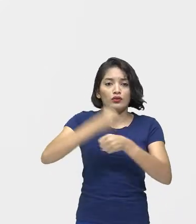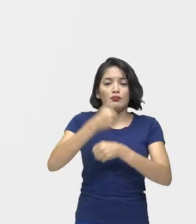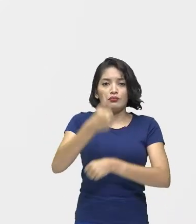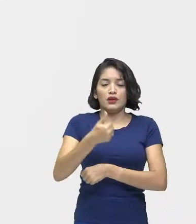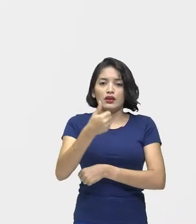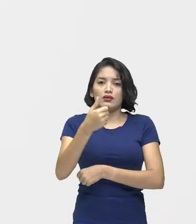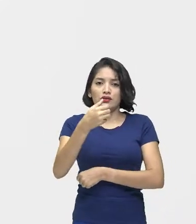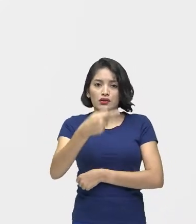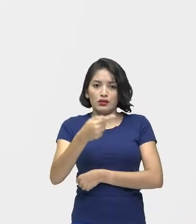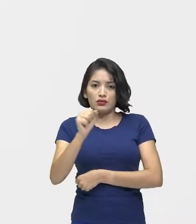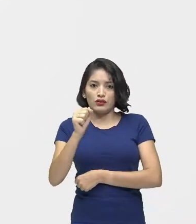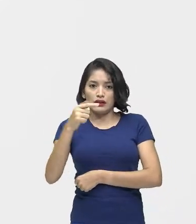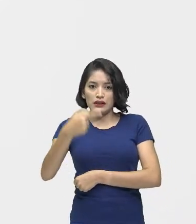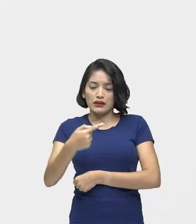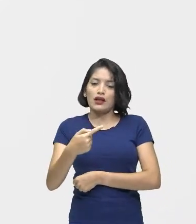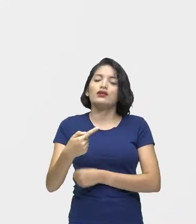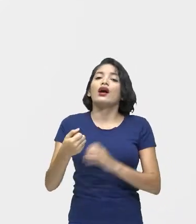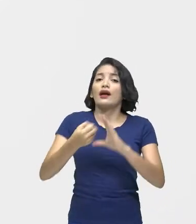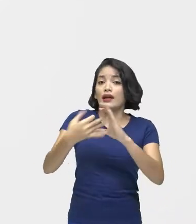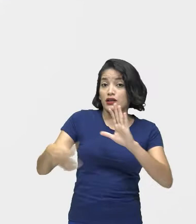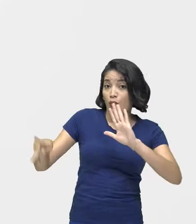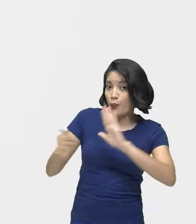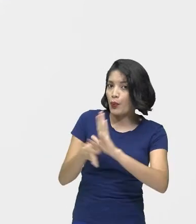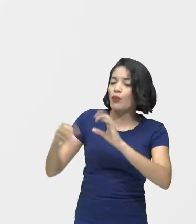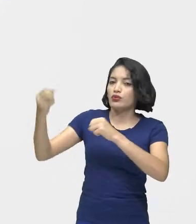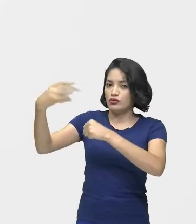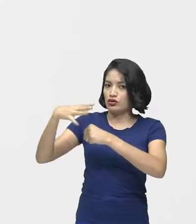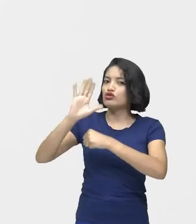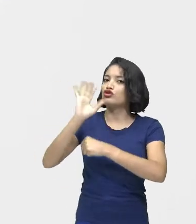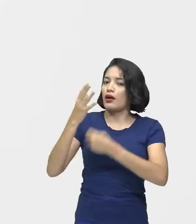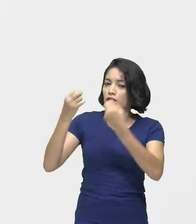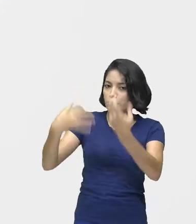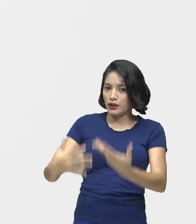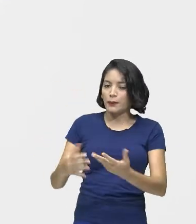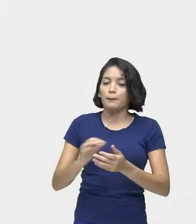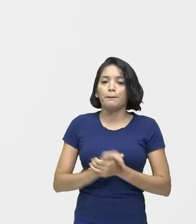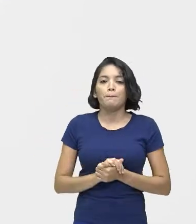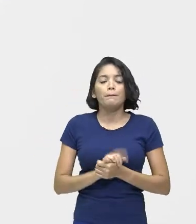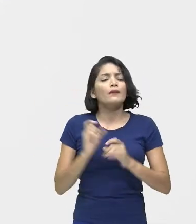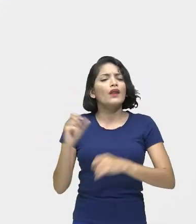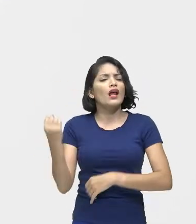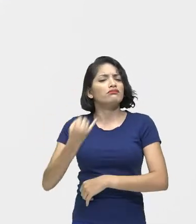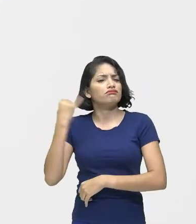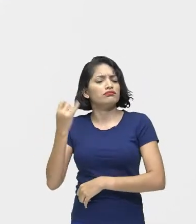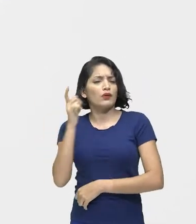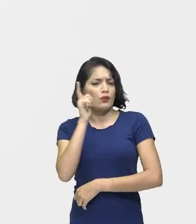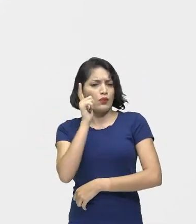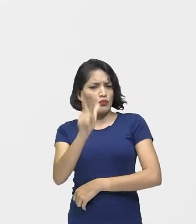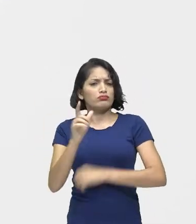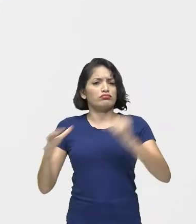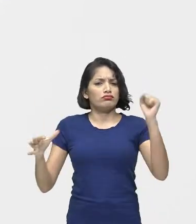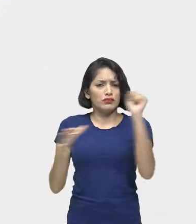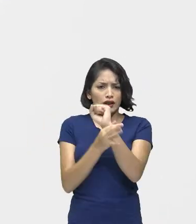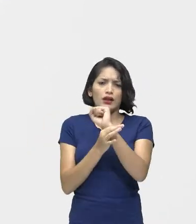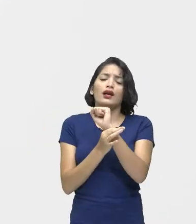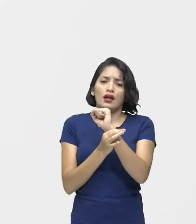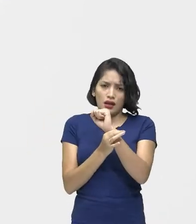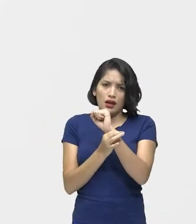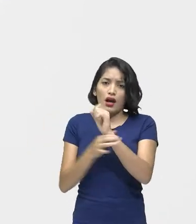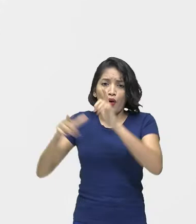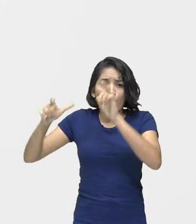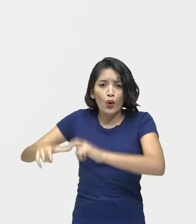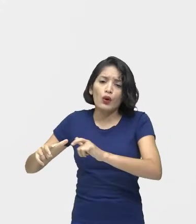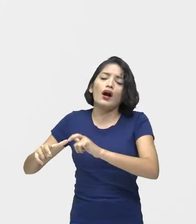Com características iluministas, como eu acabei de citar. Importante, ela garantia a propriedade privada, ou seja, o interesse